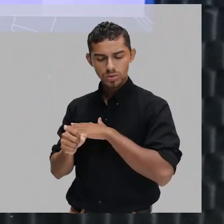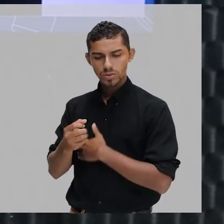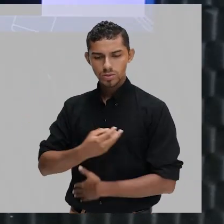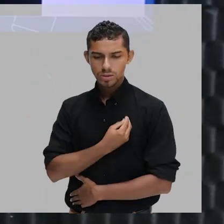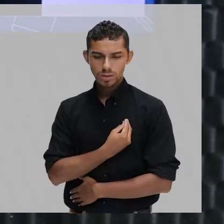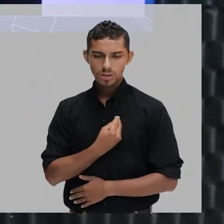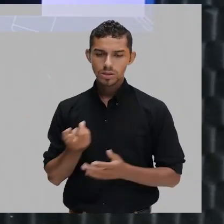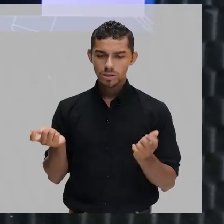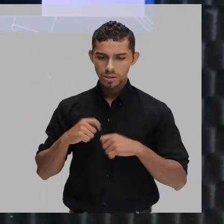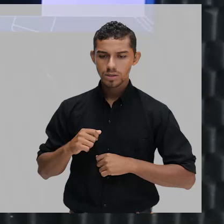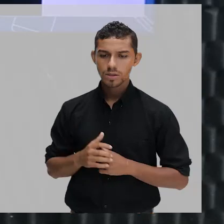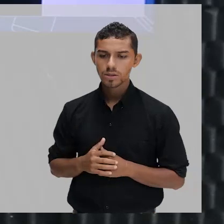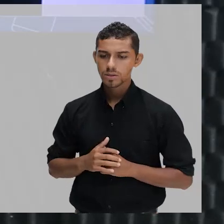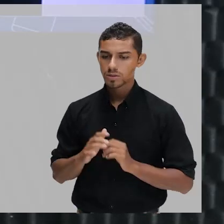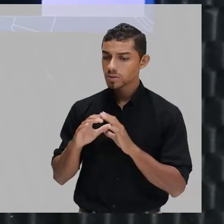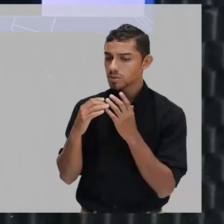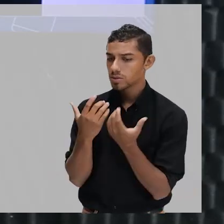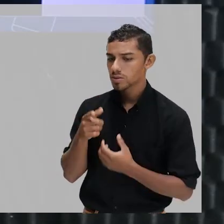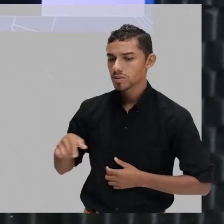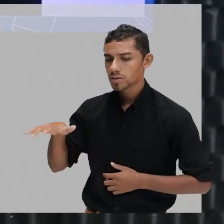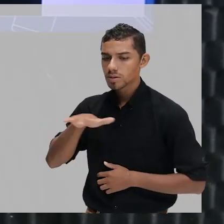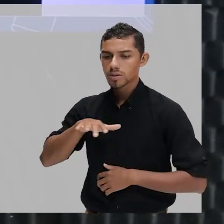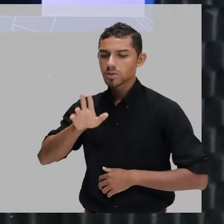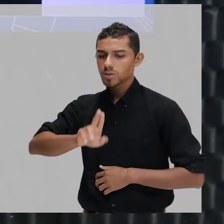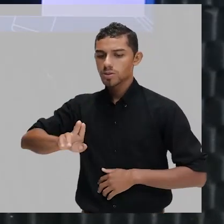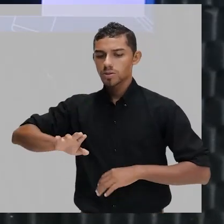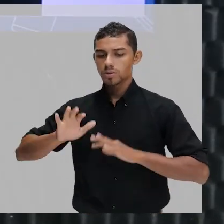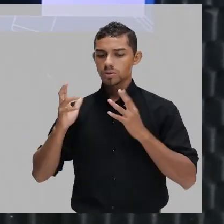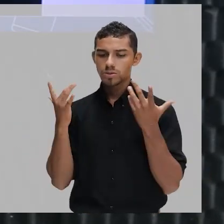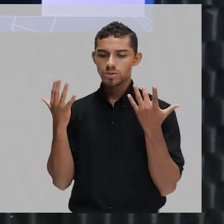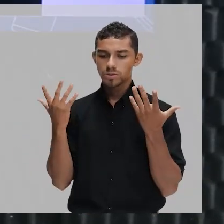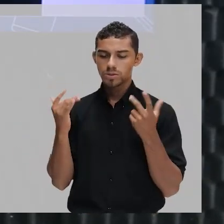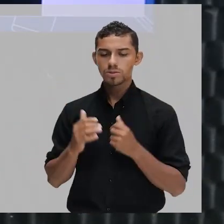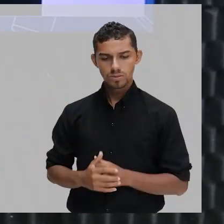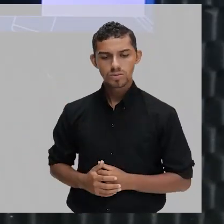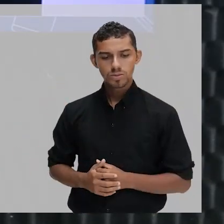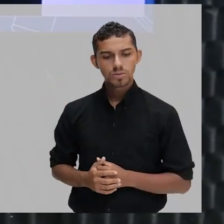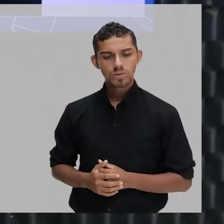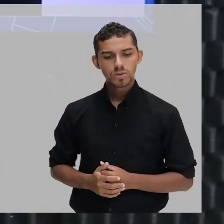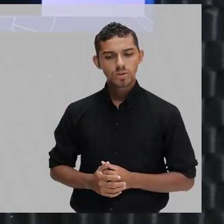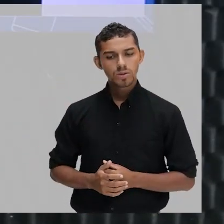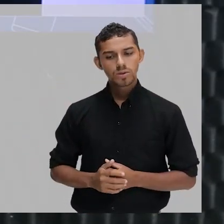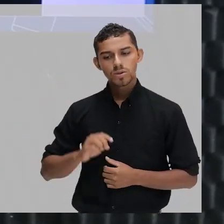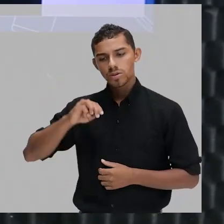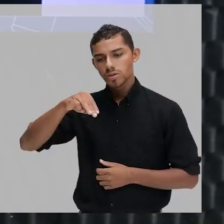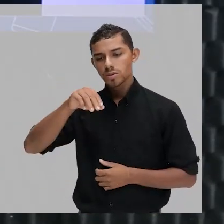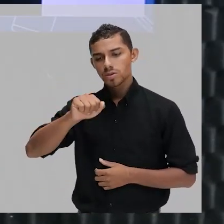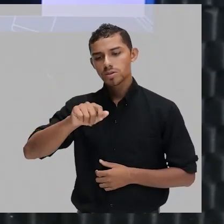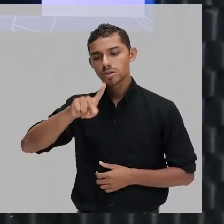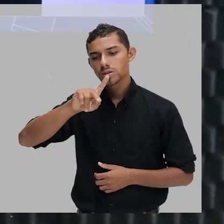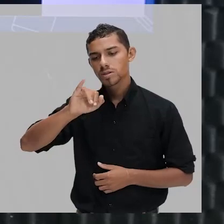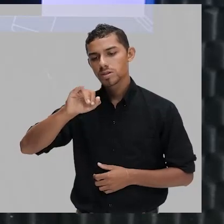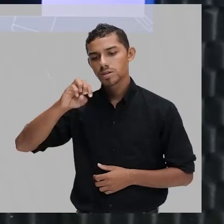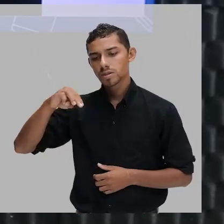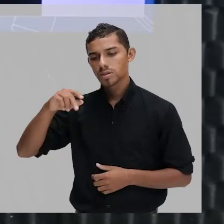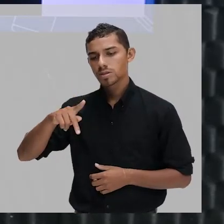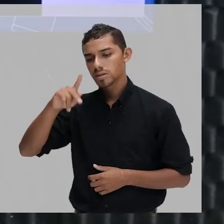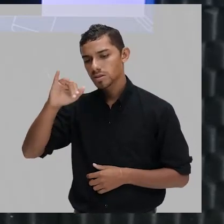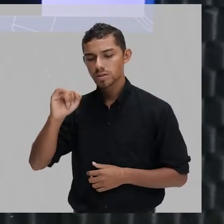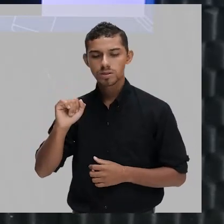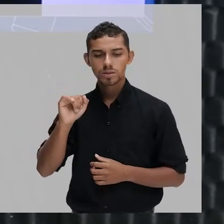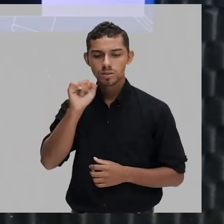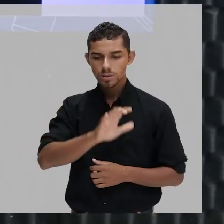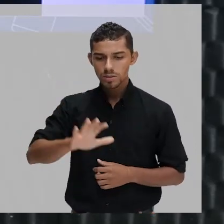construção comunitária desse trabalho, com o uso das mãos e dos tecidos, faz com que o Mac seja referência em nível internacional. Eu vou deixar vocês aqui